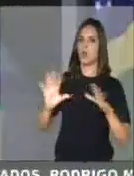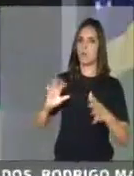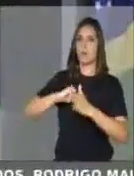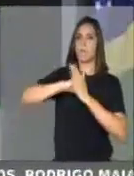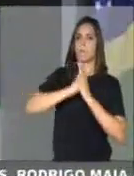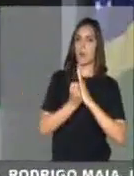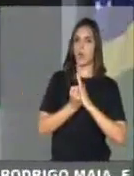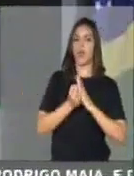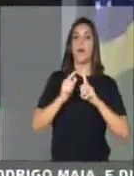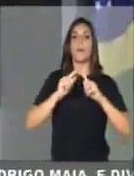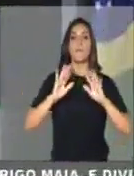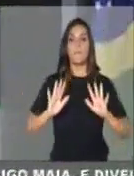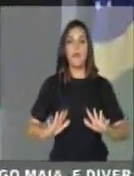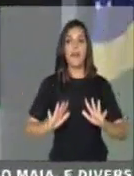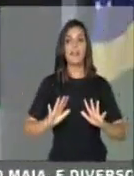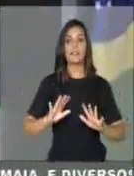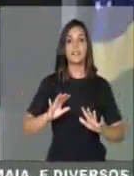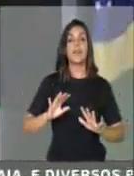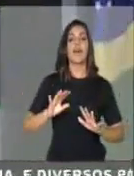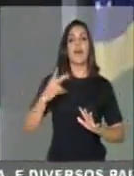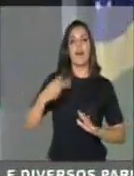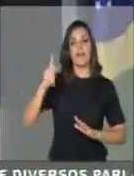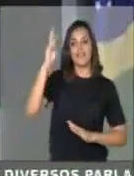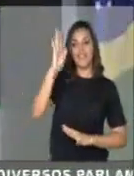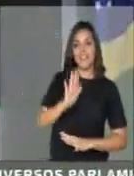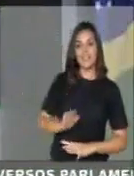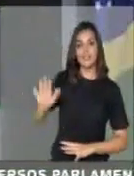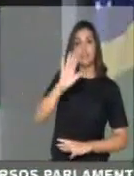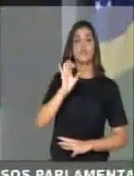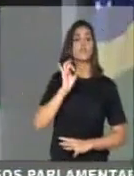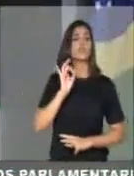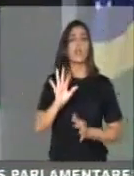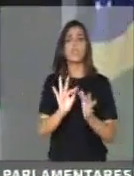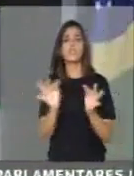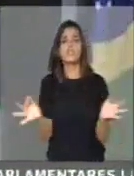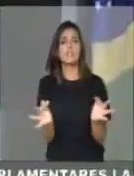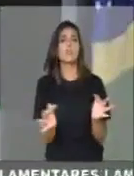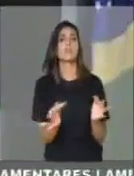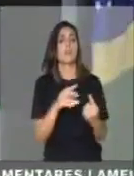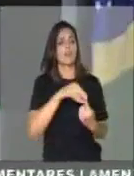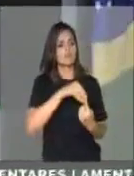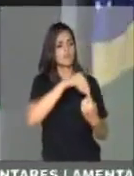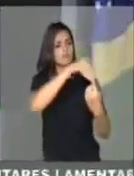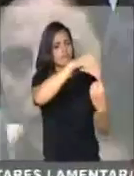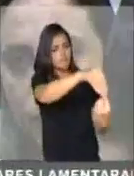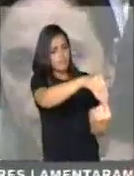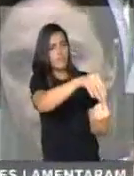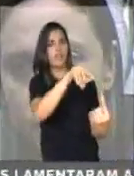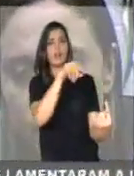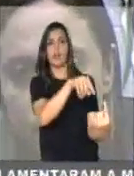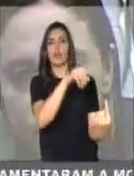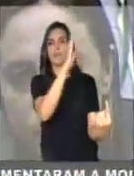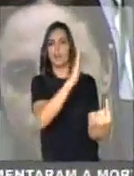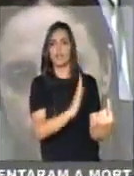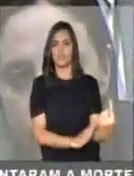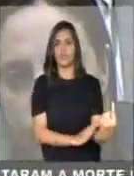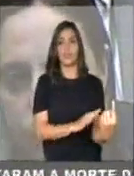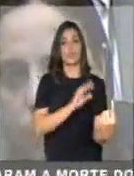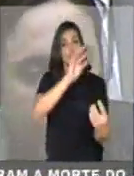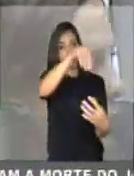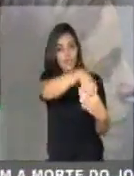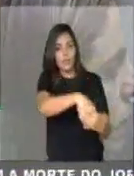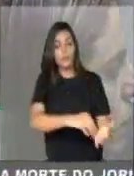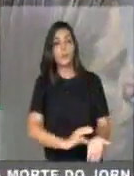o bloqueio, mas a designação nacional é o mero encaminhamento da autoridade brasileira para o Conselho